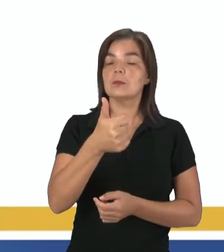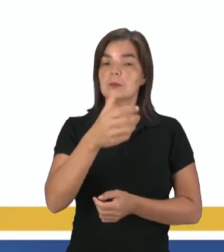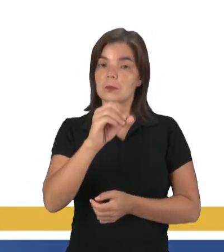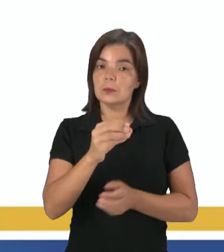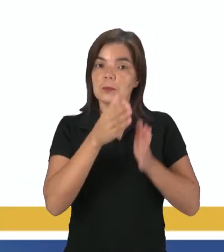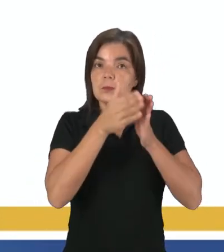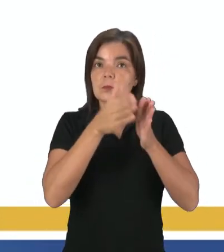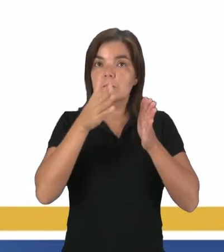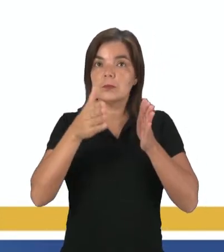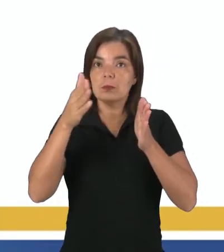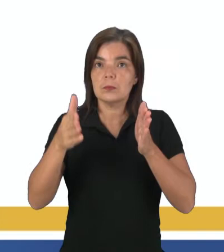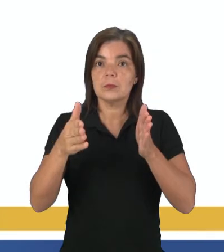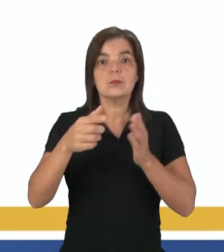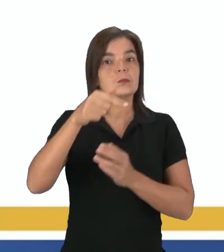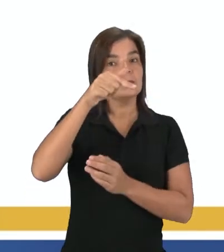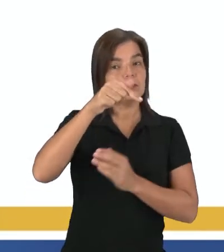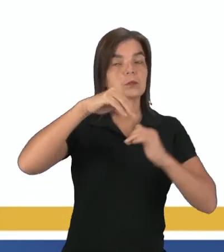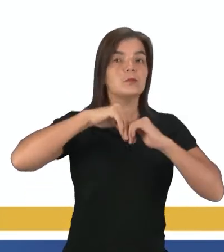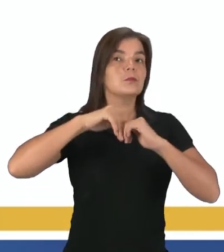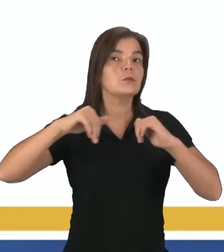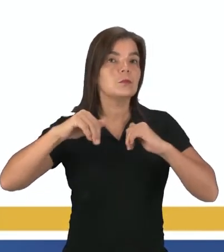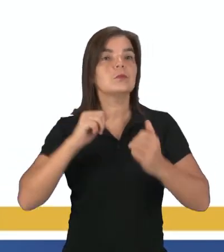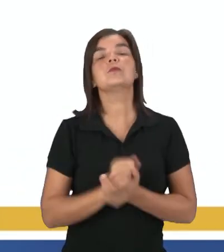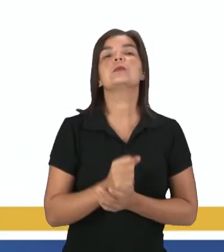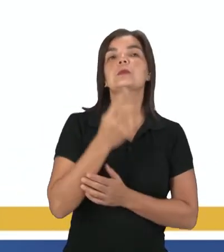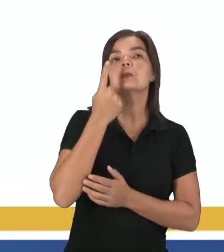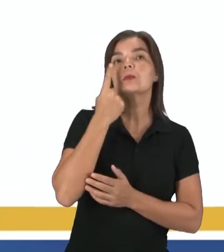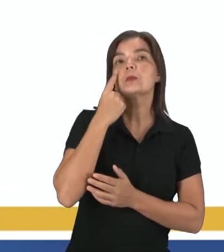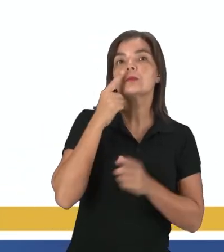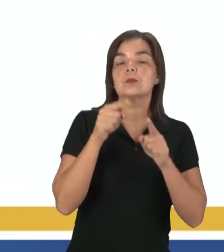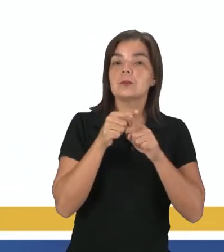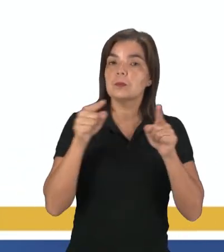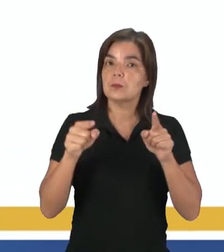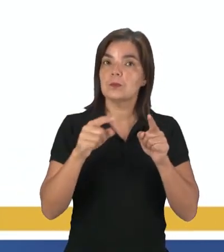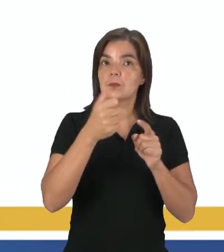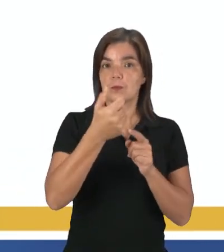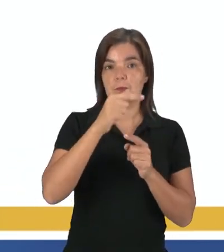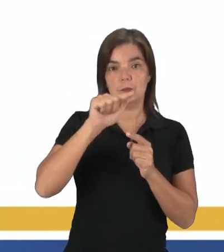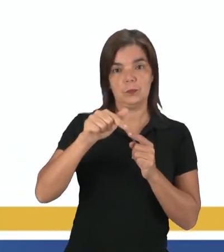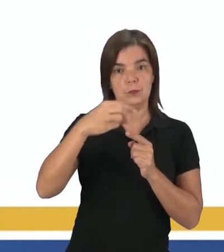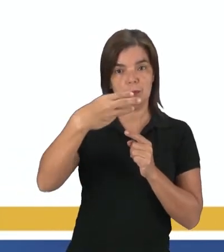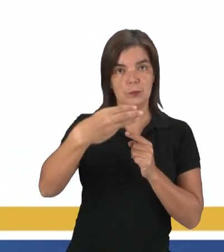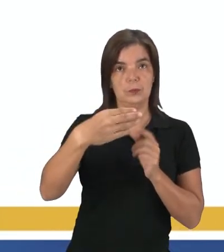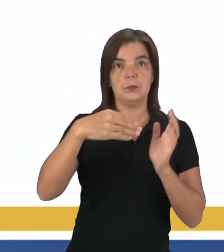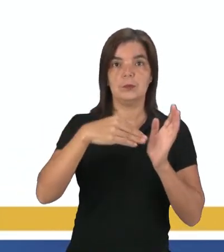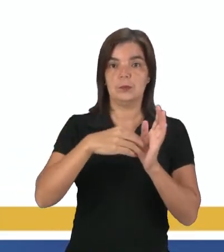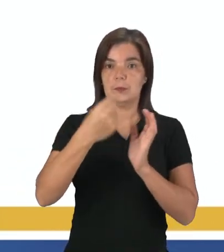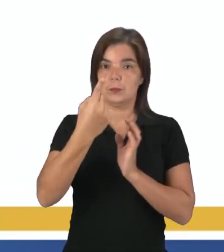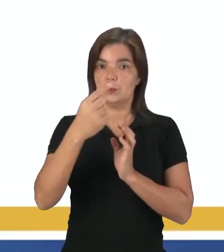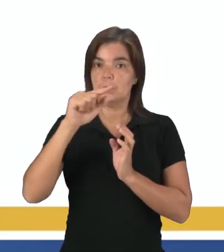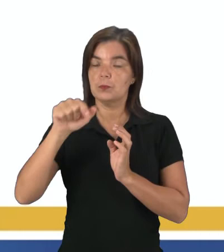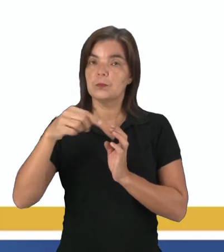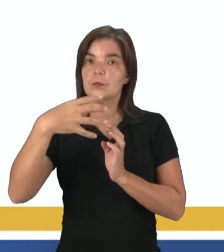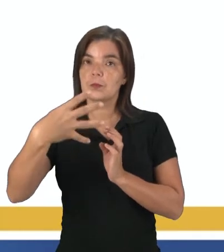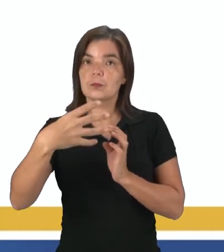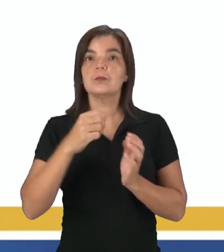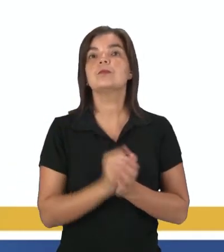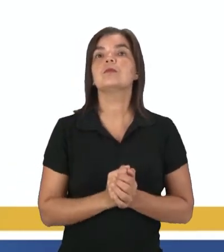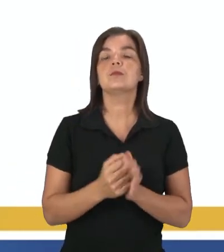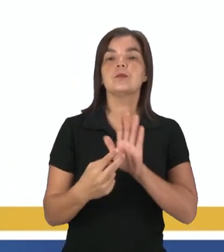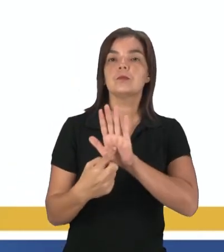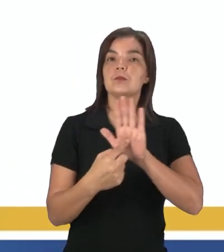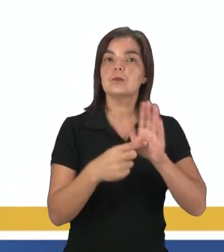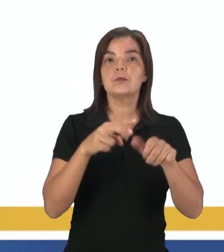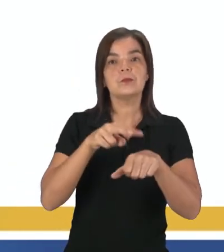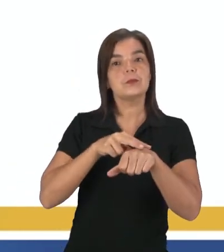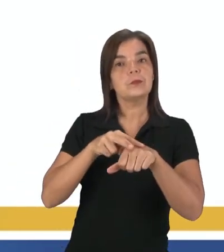dividido em 10 partes e 7 são separadas. Veja como foi ampliado o décimo de 1,3 para 1,4, destacado com